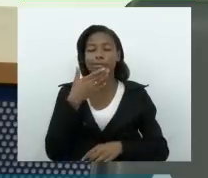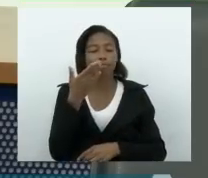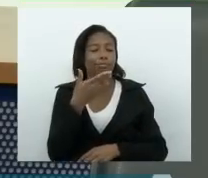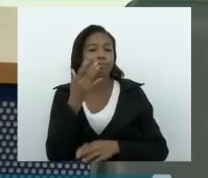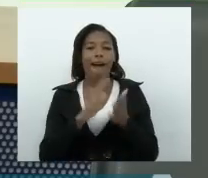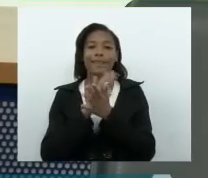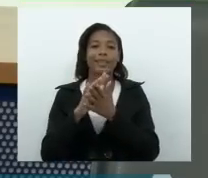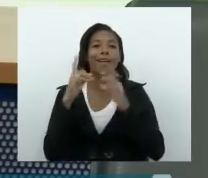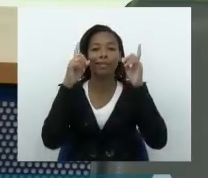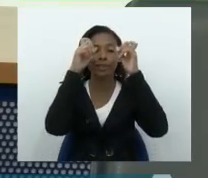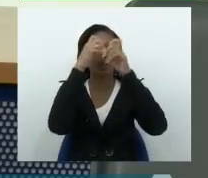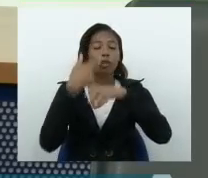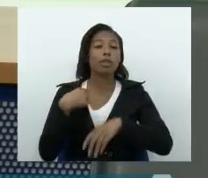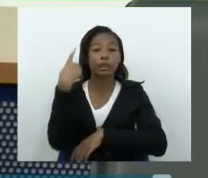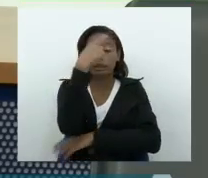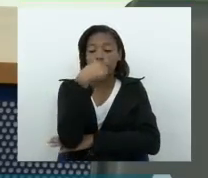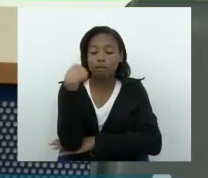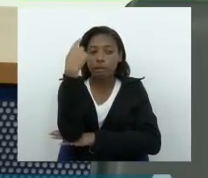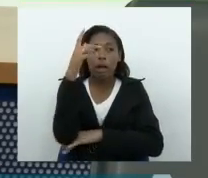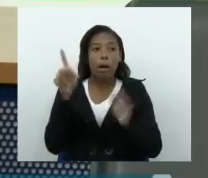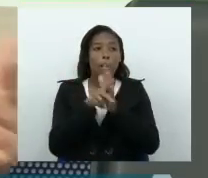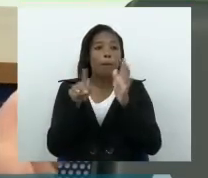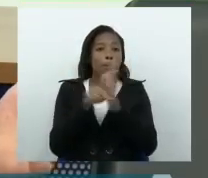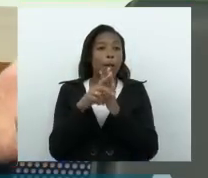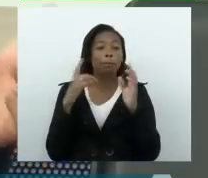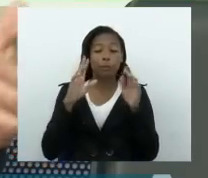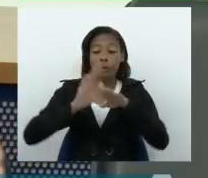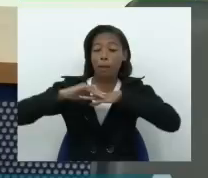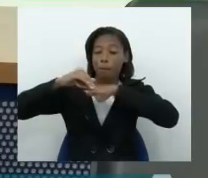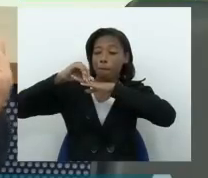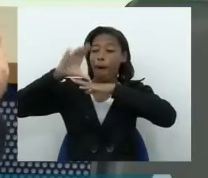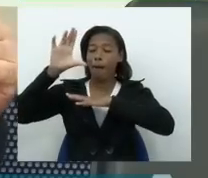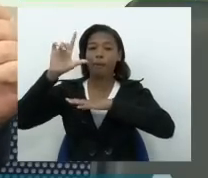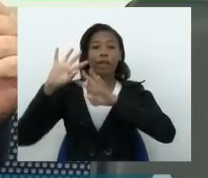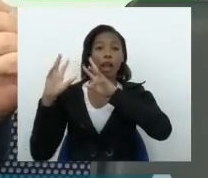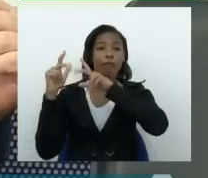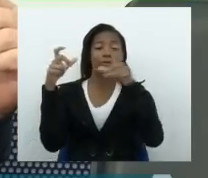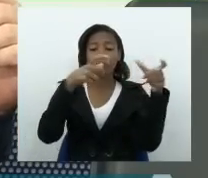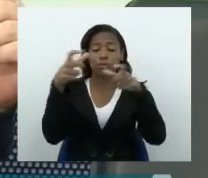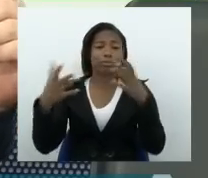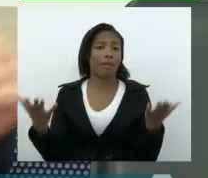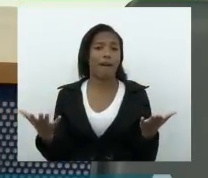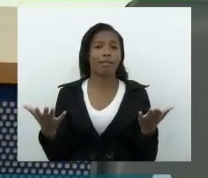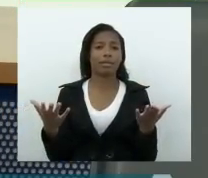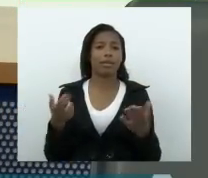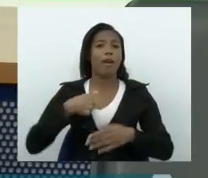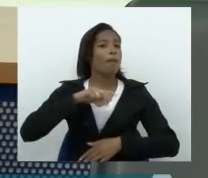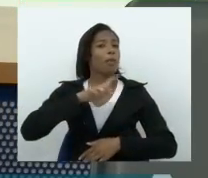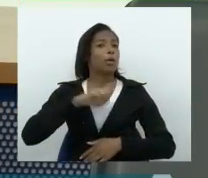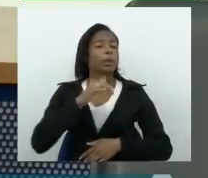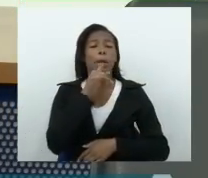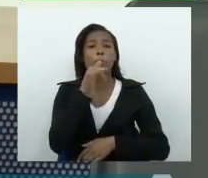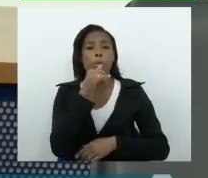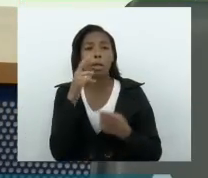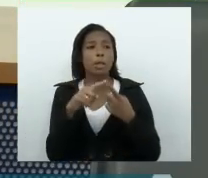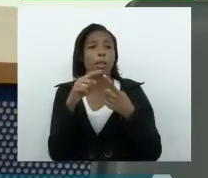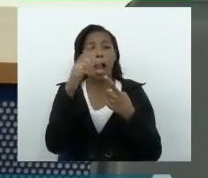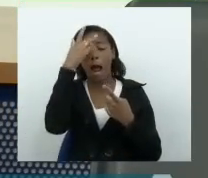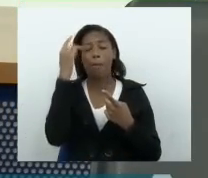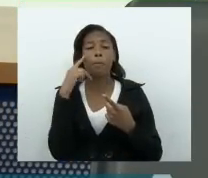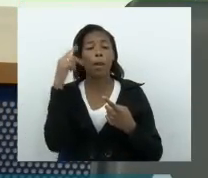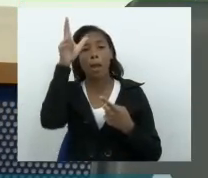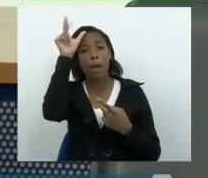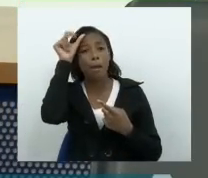Nós temos uma carga horária que, obviamente, é maior do que devia em todos os setores. Nós temos, por exemplo, as